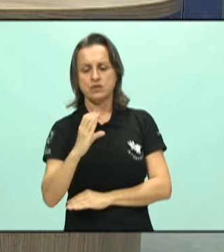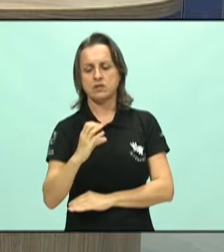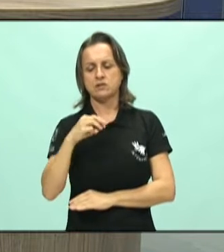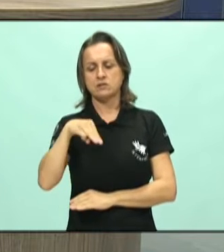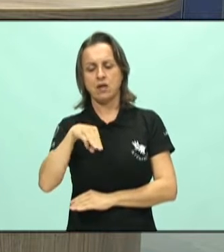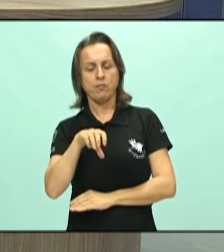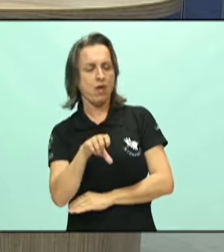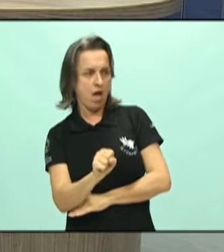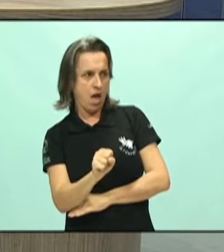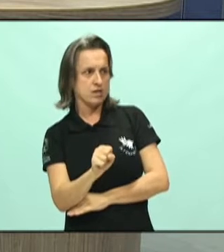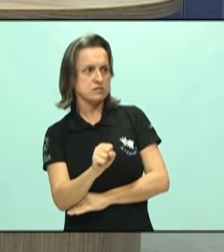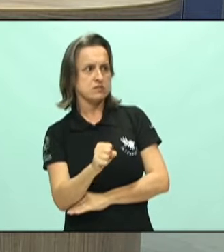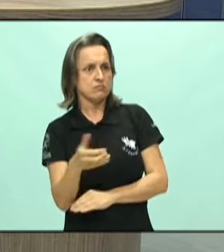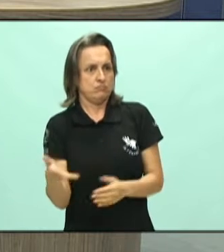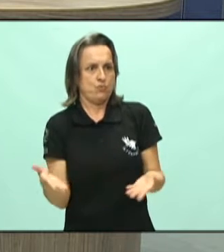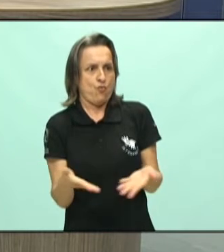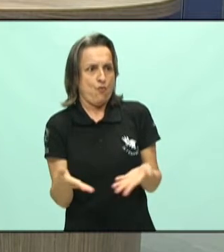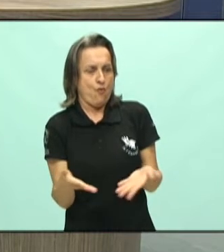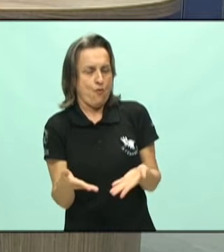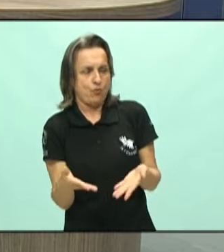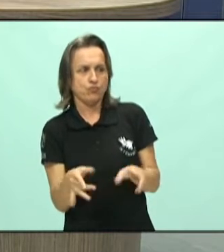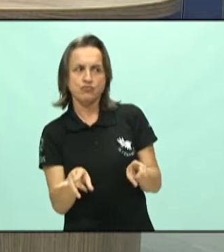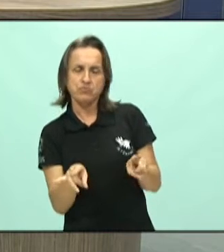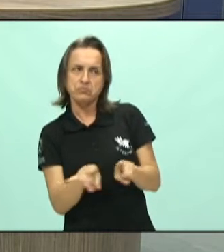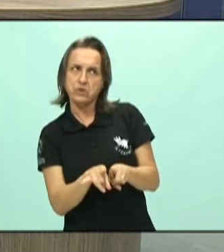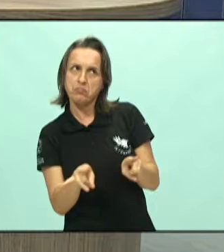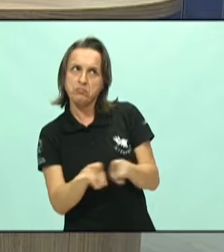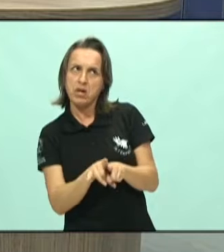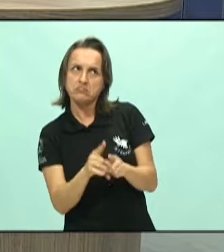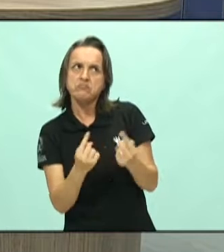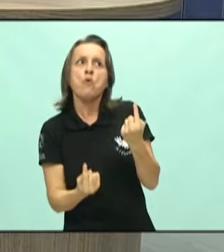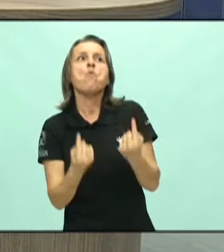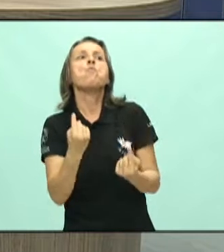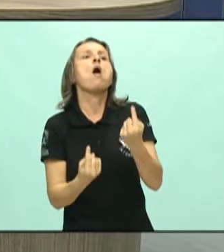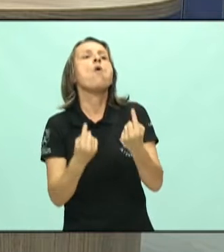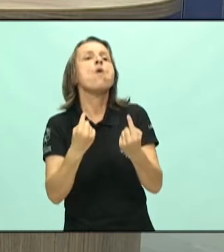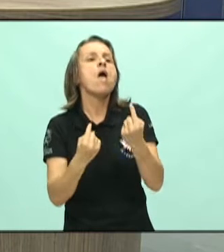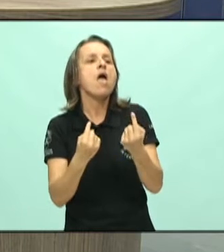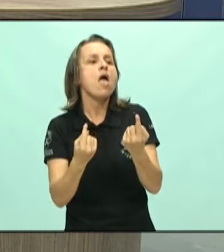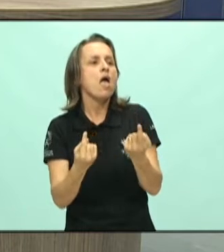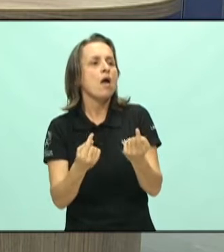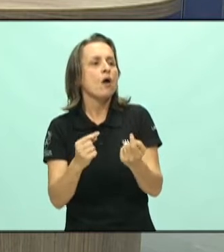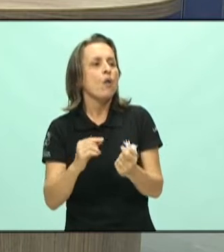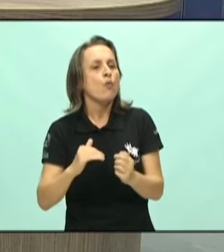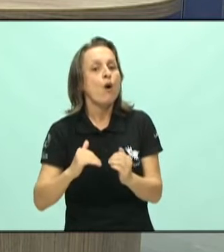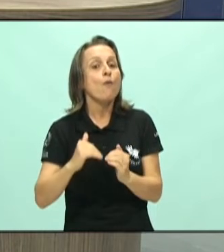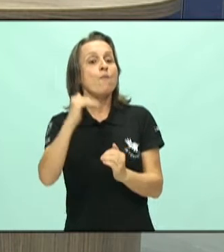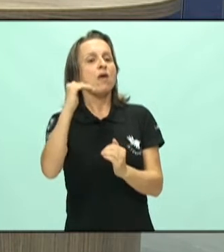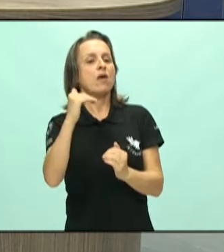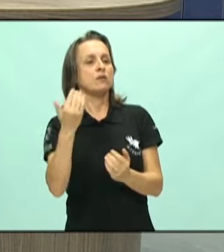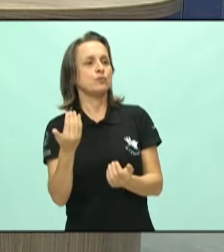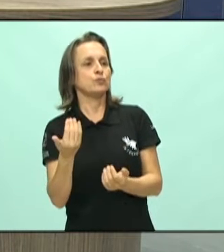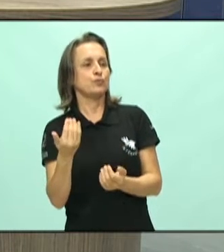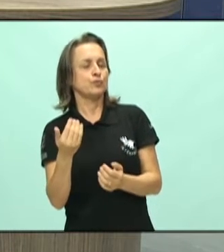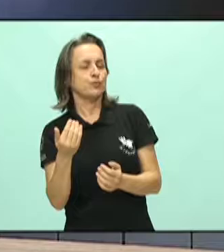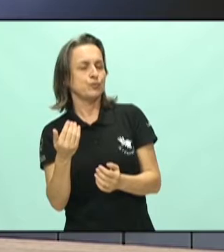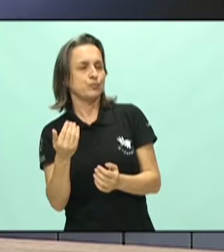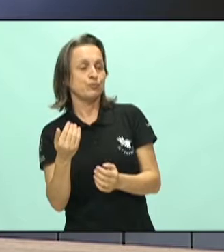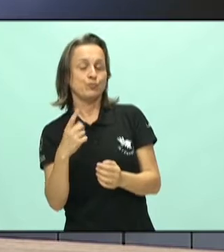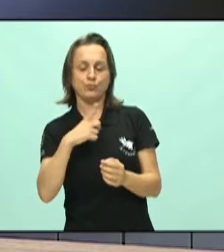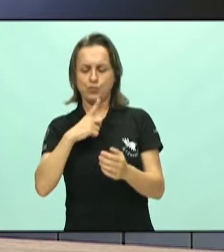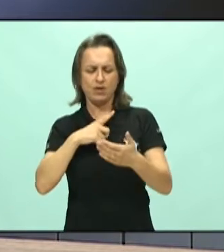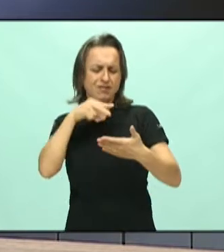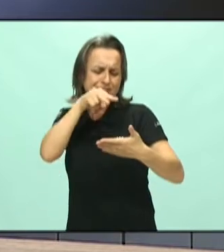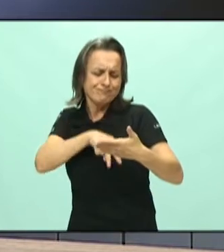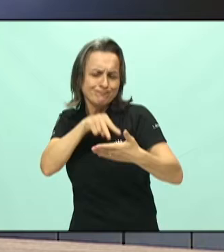atual e do que vai ficar, qual é o aumento da carga tributária, porque a gente tem aqui na operação interna, a